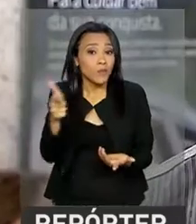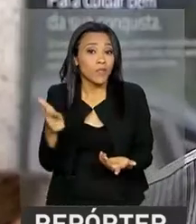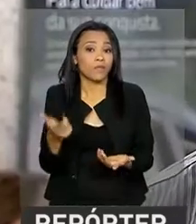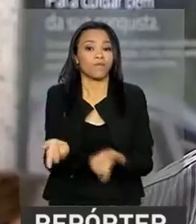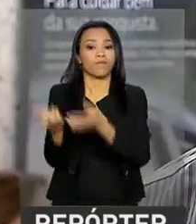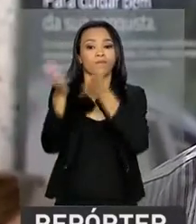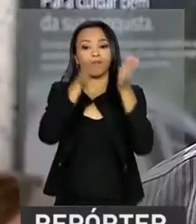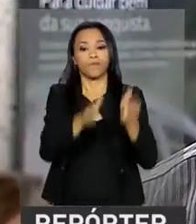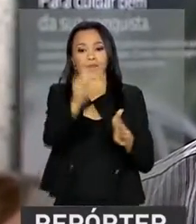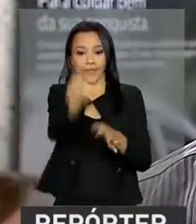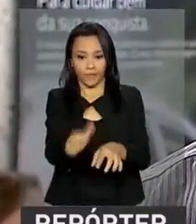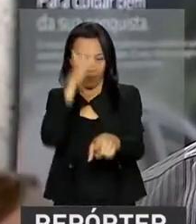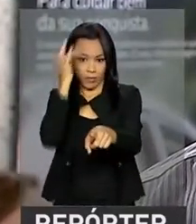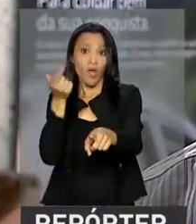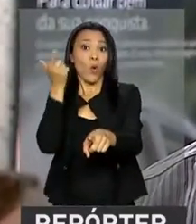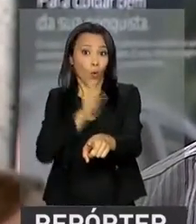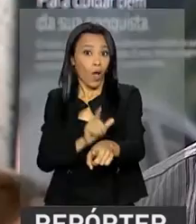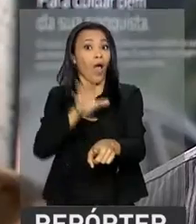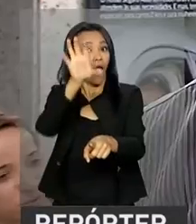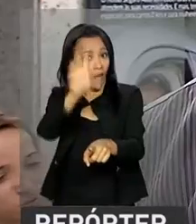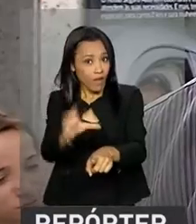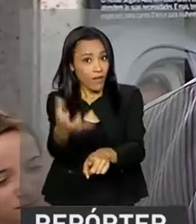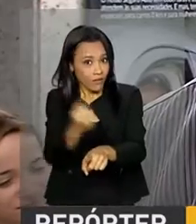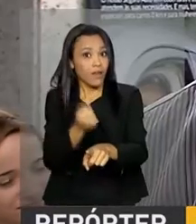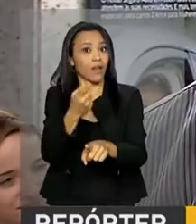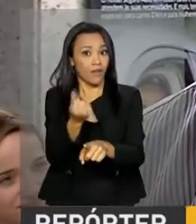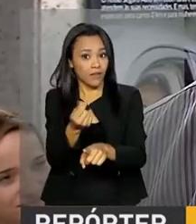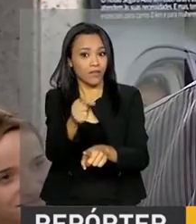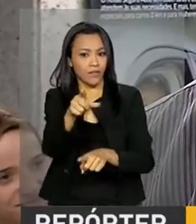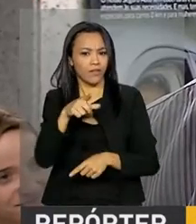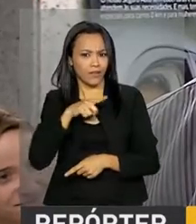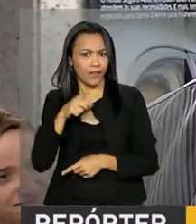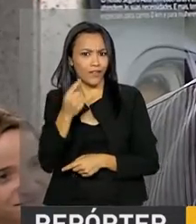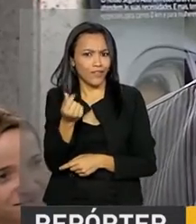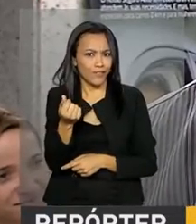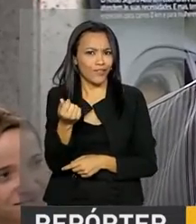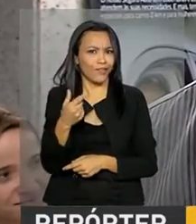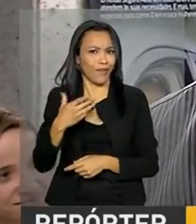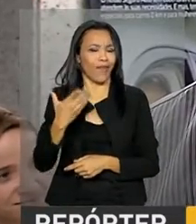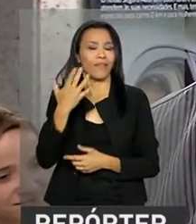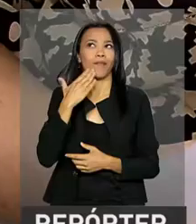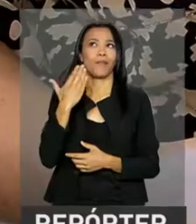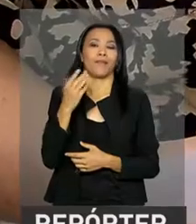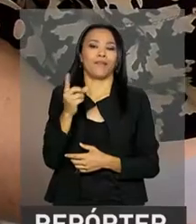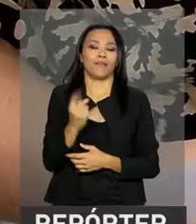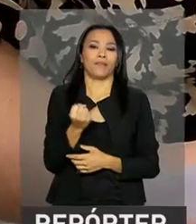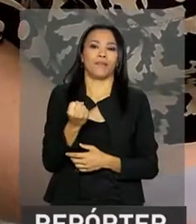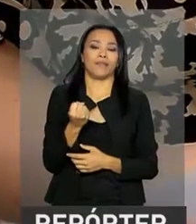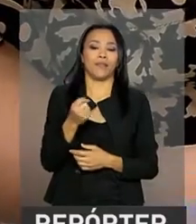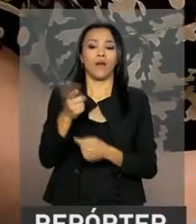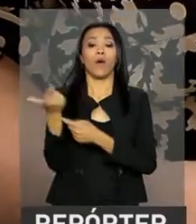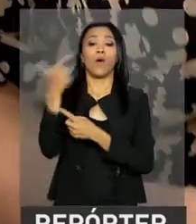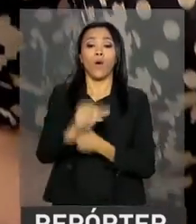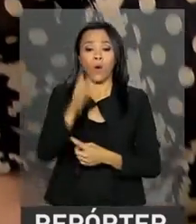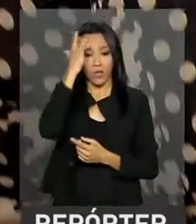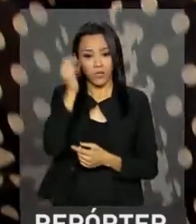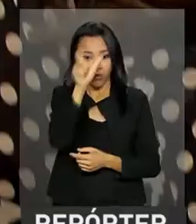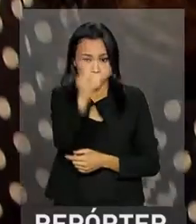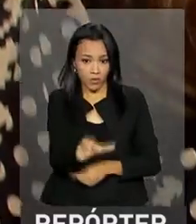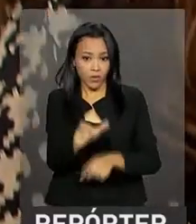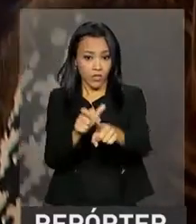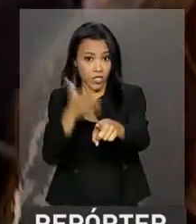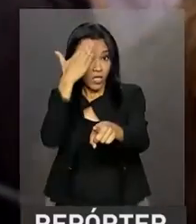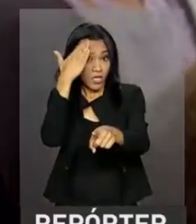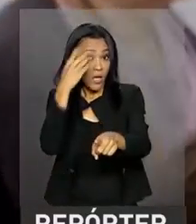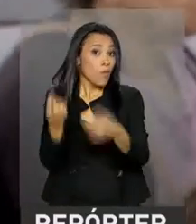Já o Antônio vai poder sacar o benefício. Eu vim, ainda tenho alguma coisa para receber, ainda bem, né? Outra que vai receber o dinheiro e já